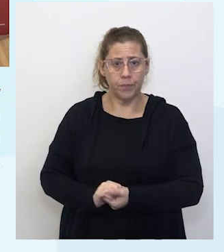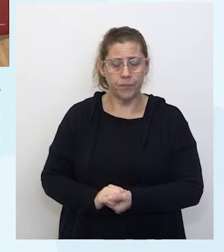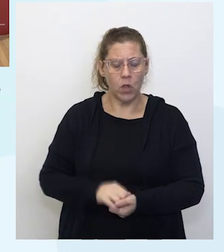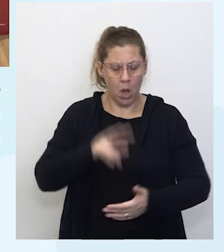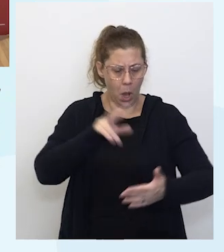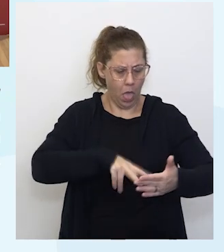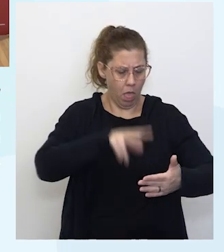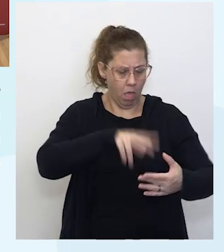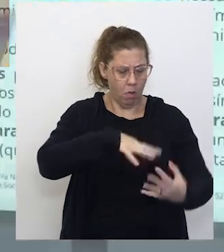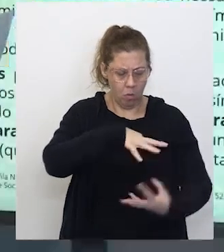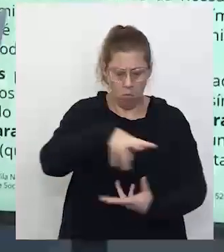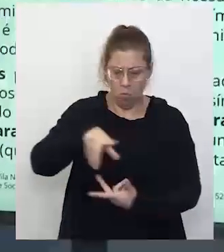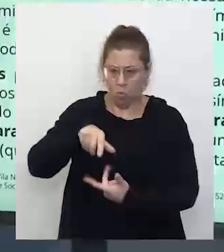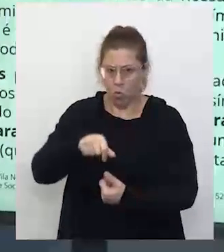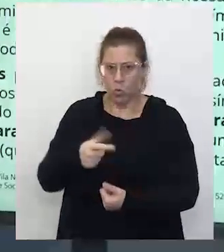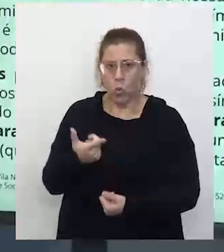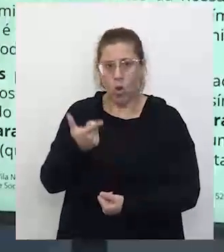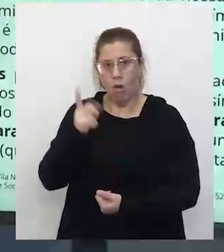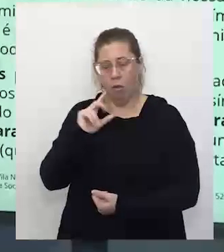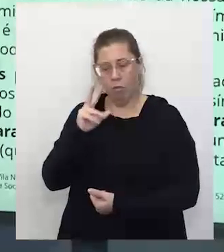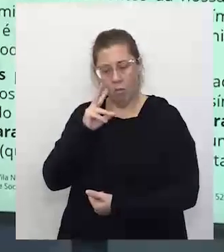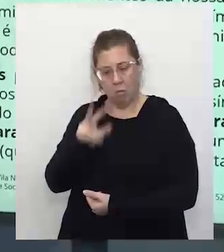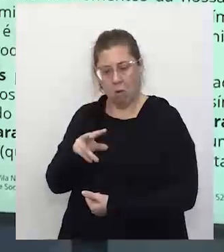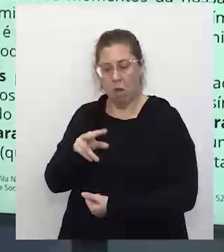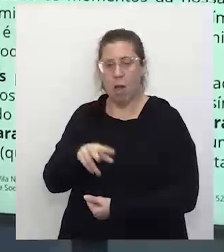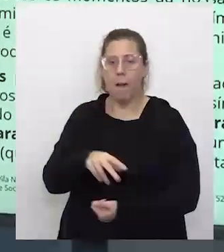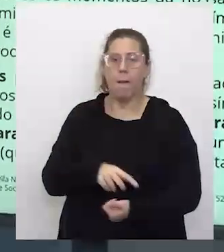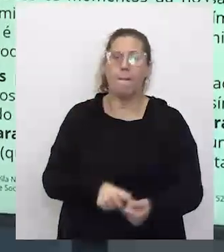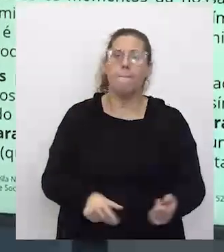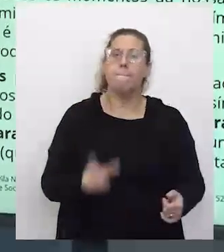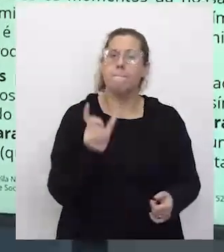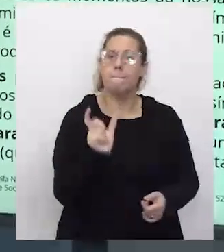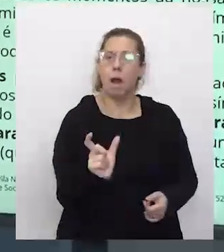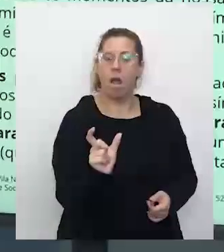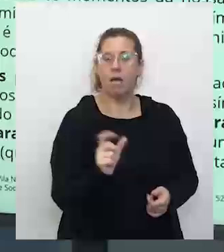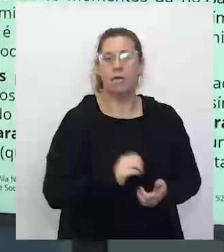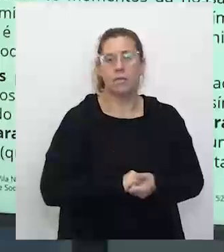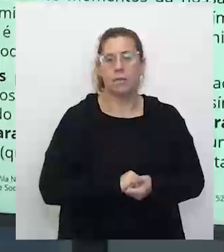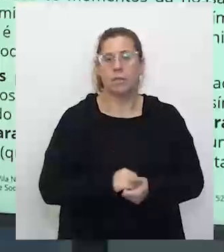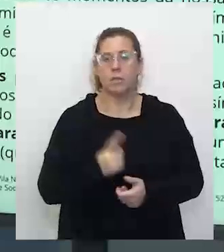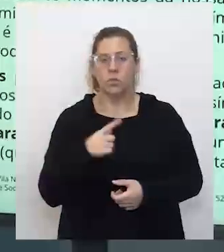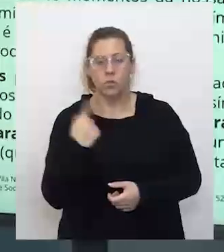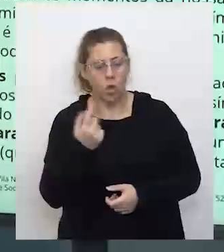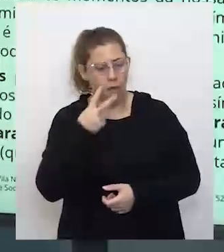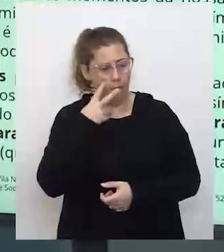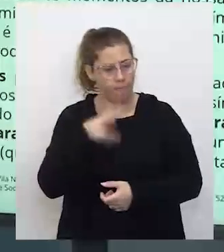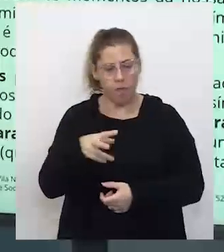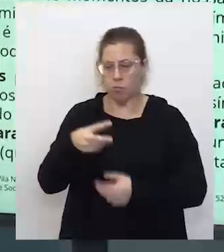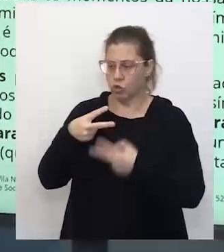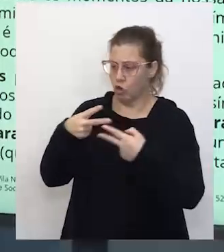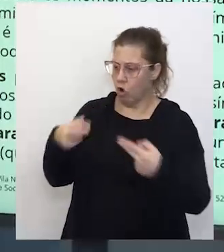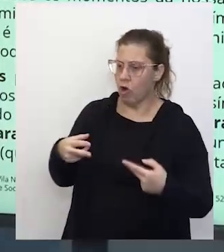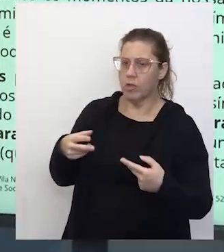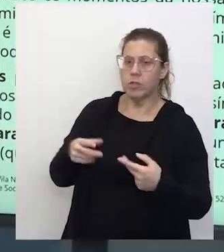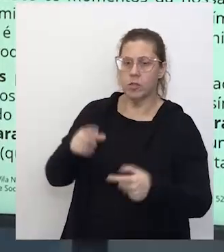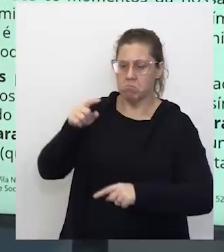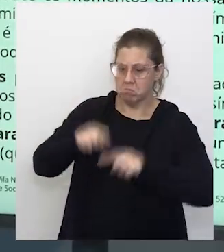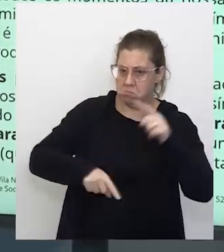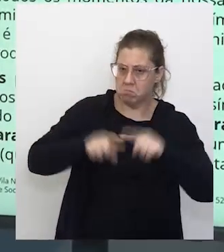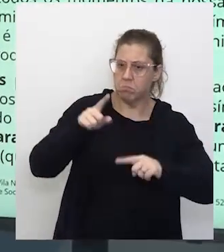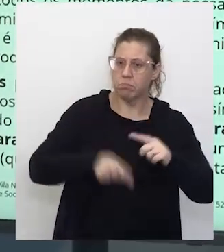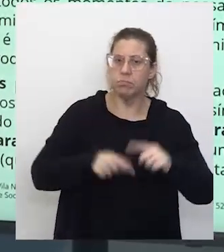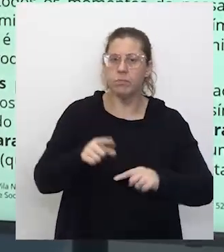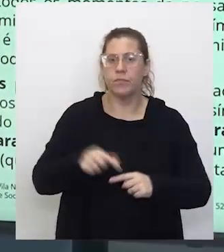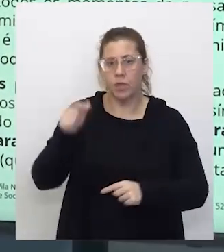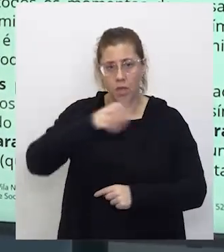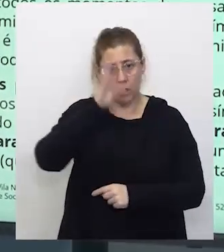lemos o mundo antes de ler a palavra, né? Já dizia Paulo Freire essa frase linda. Então, nós vemos as coisas, os objetos, e aqui